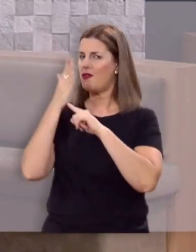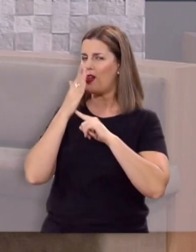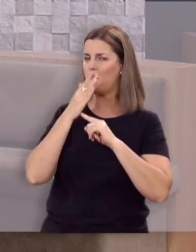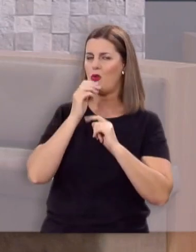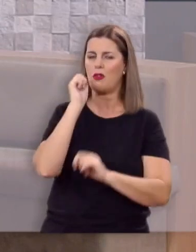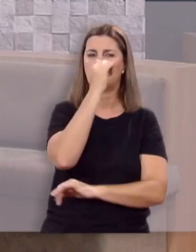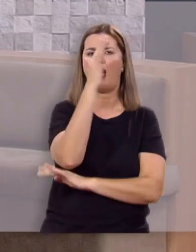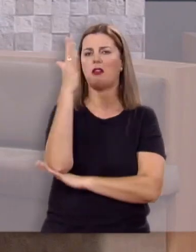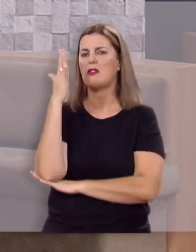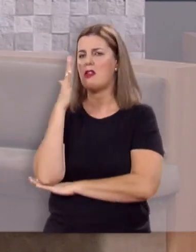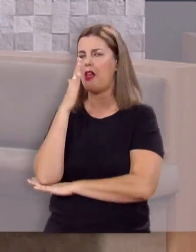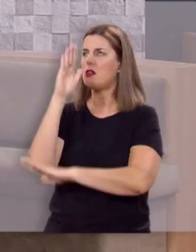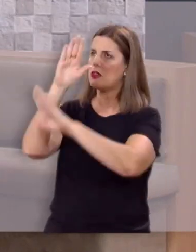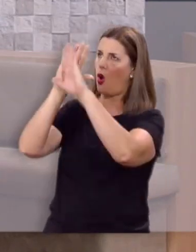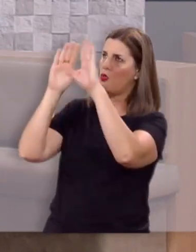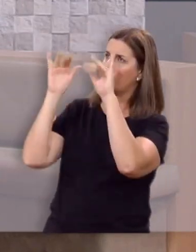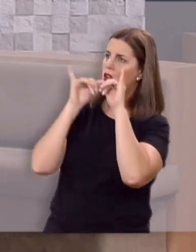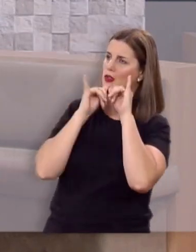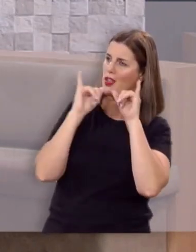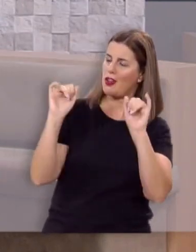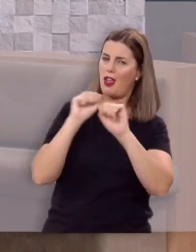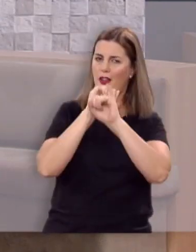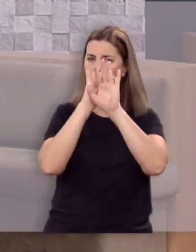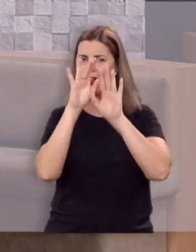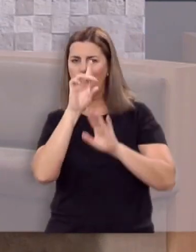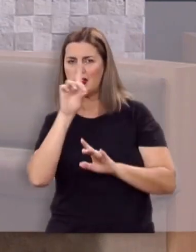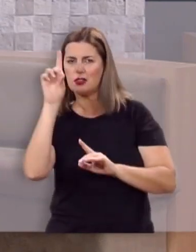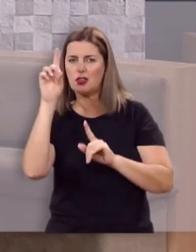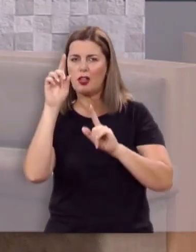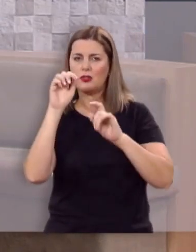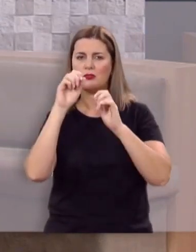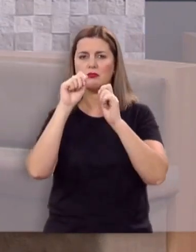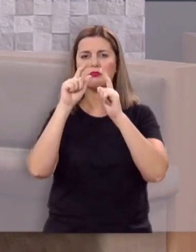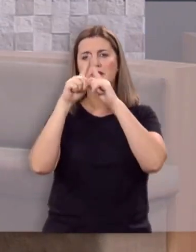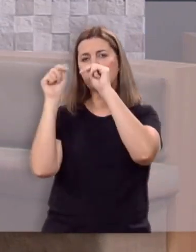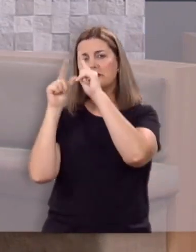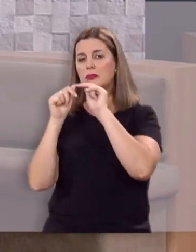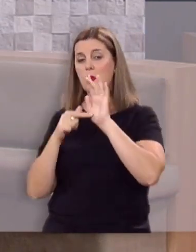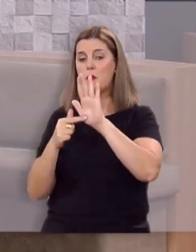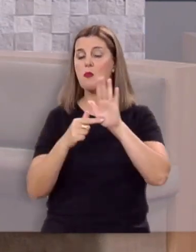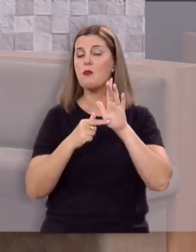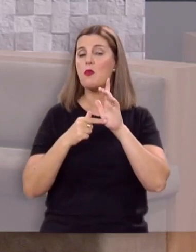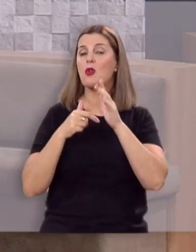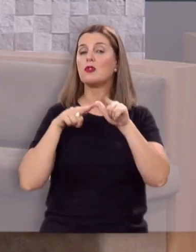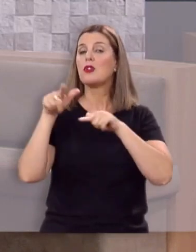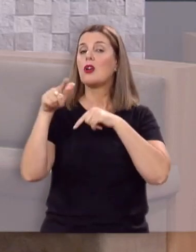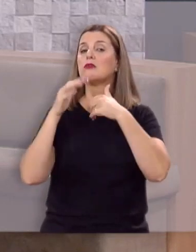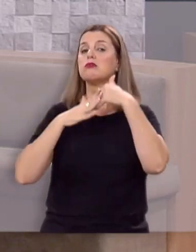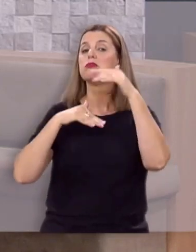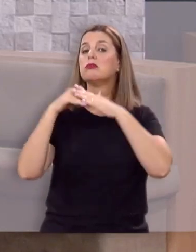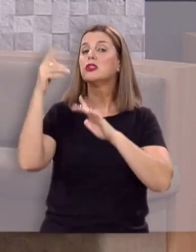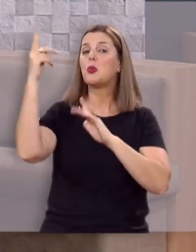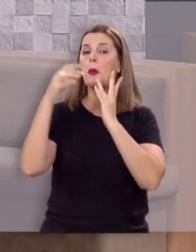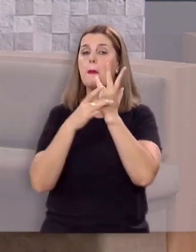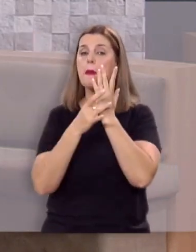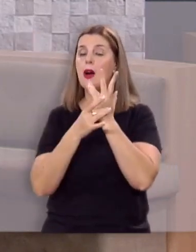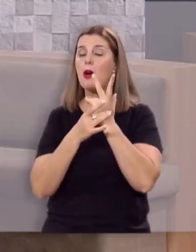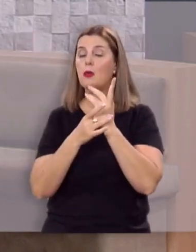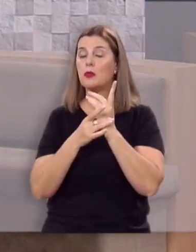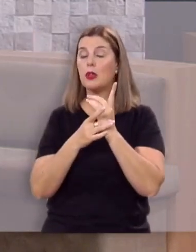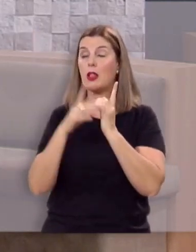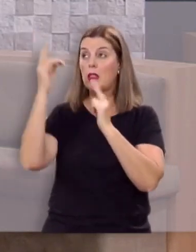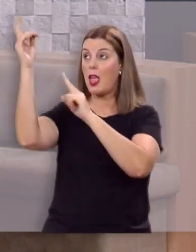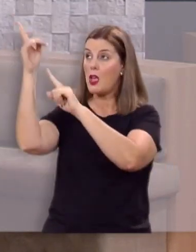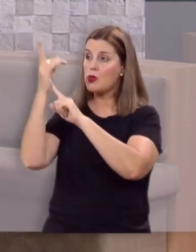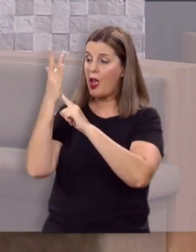na natureza, os céus declaram a glória de Deus e o firmamento anuncia as obras das suas mãos. Deus se revelou na